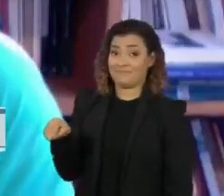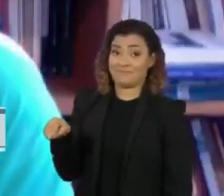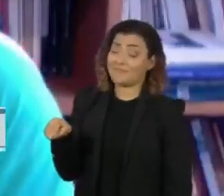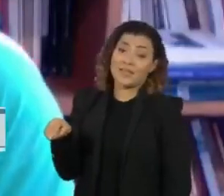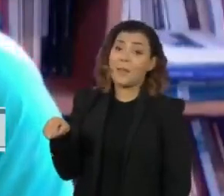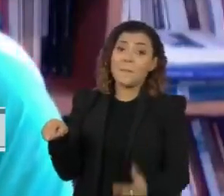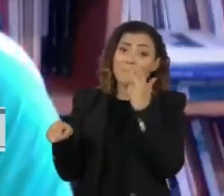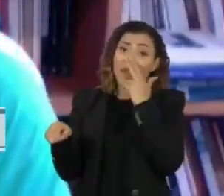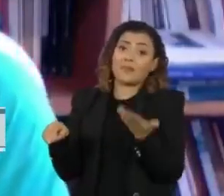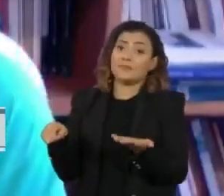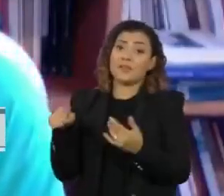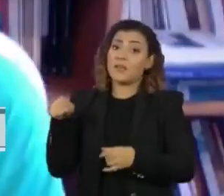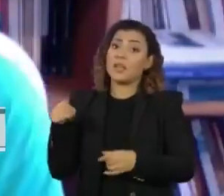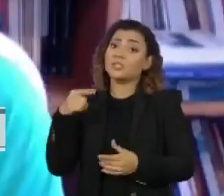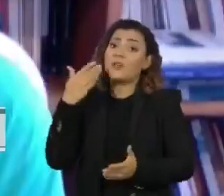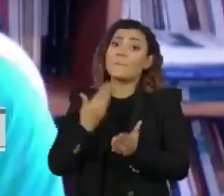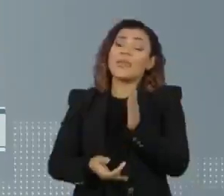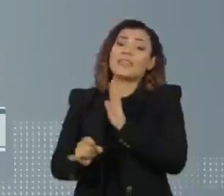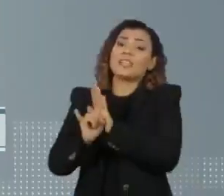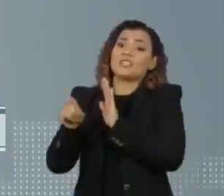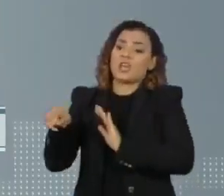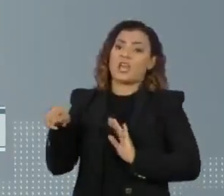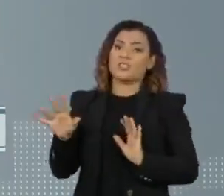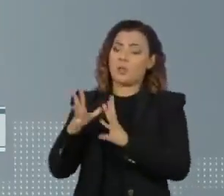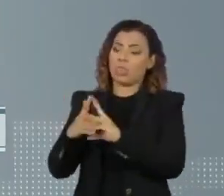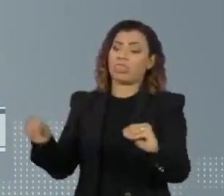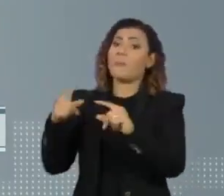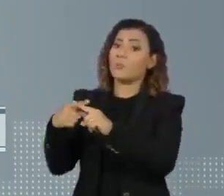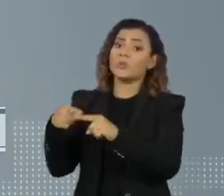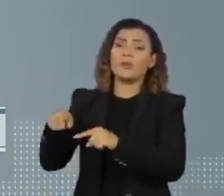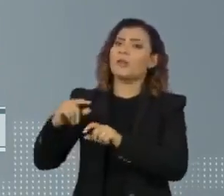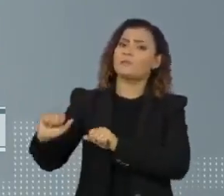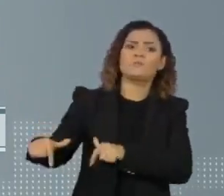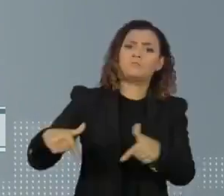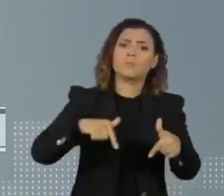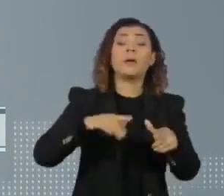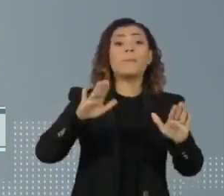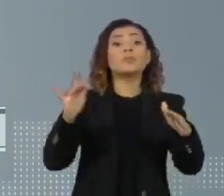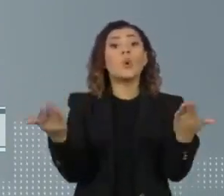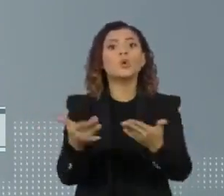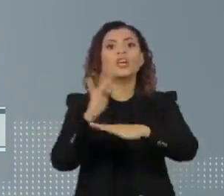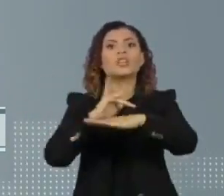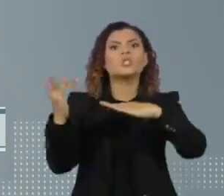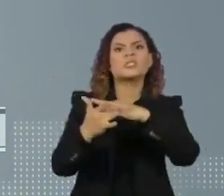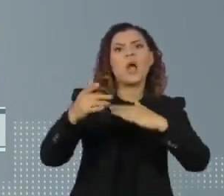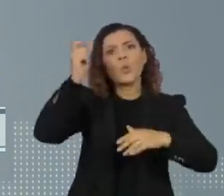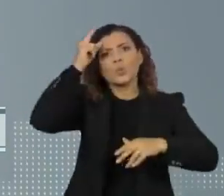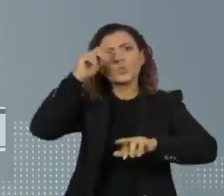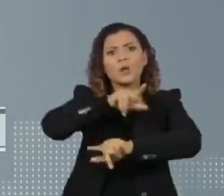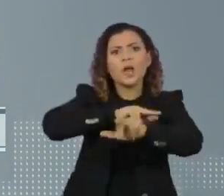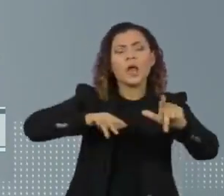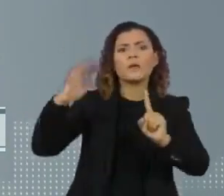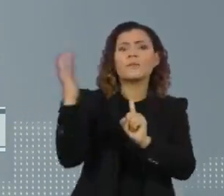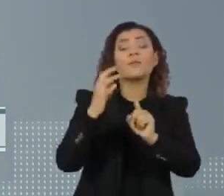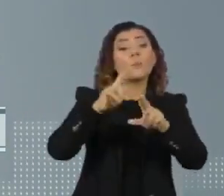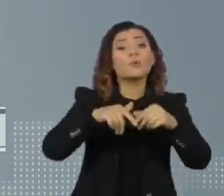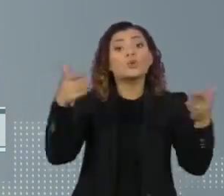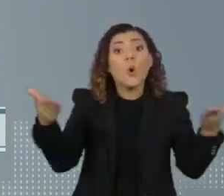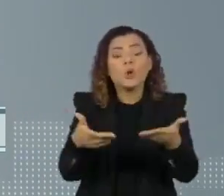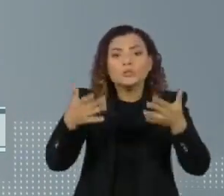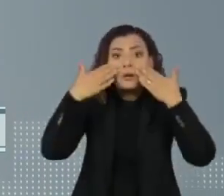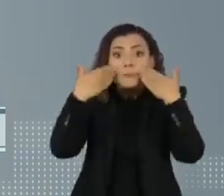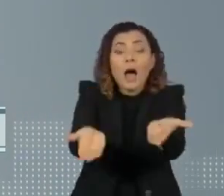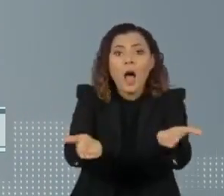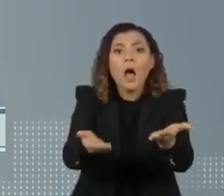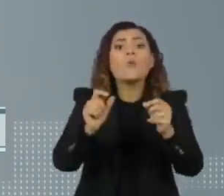ser mais o Talibã, eles vão perder a identidade. Os novos tempos, com redes sociais e acesso a outras culturas, criam cenas como esta,